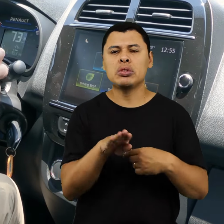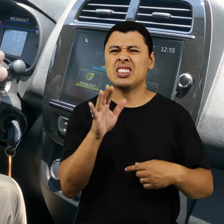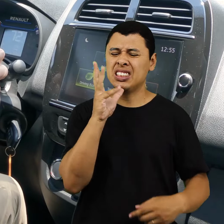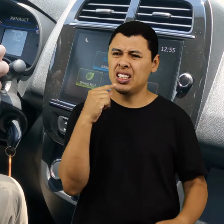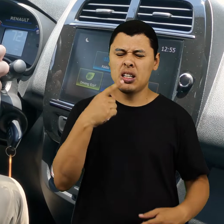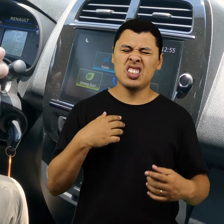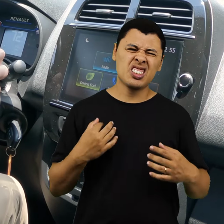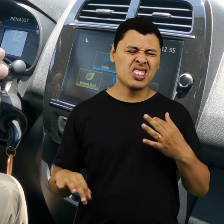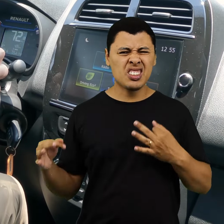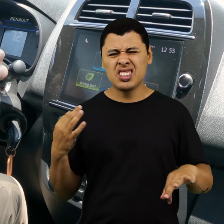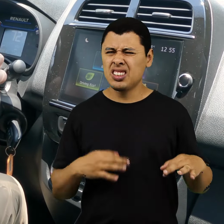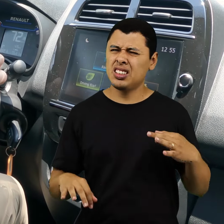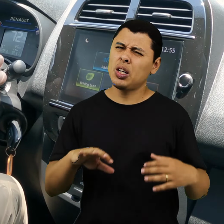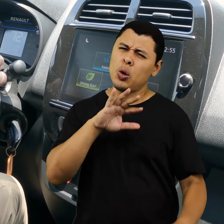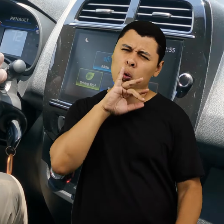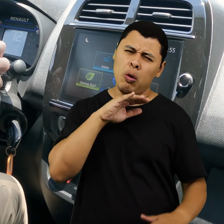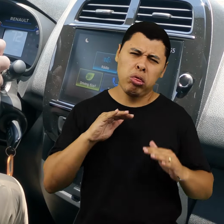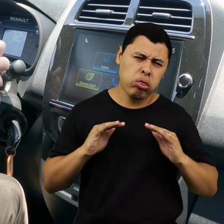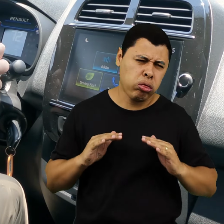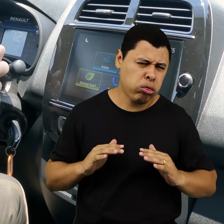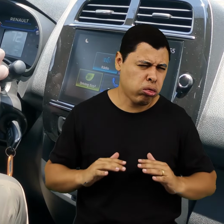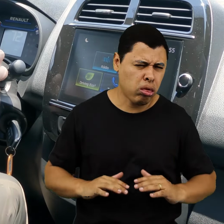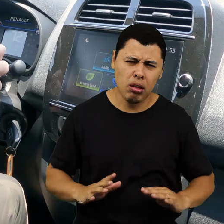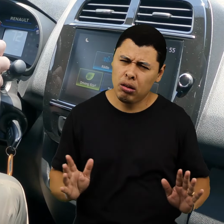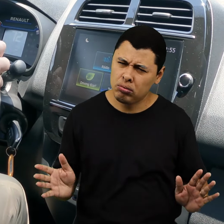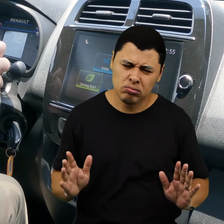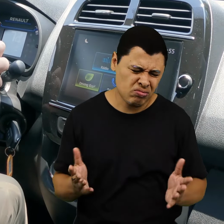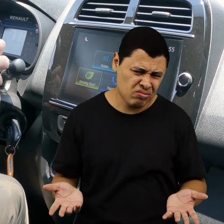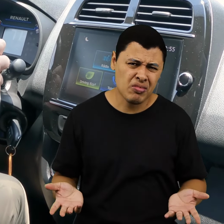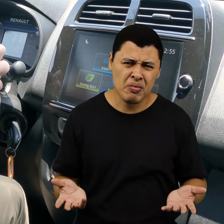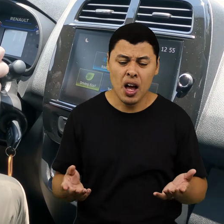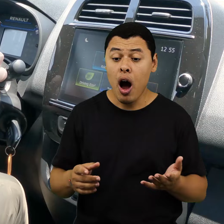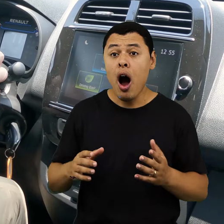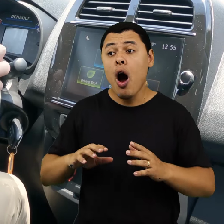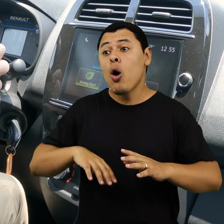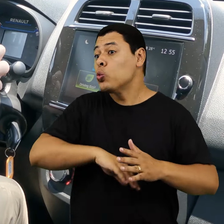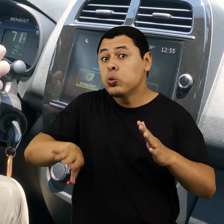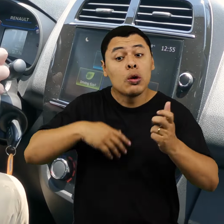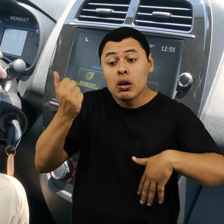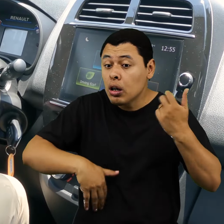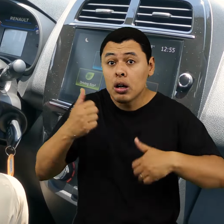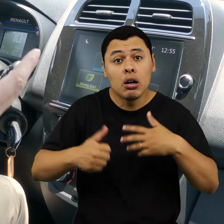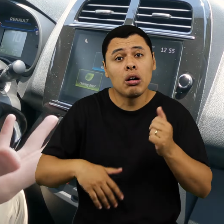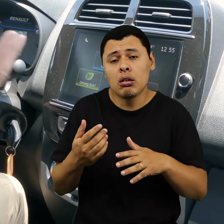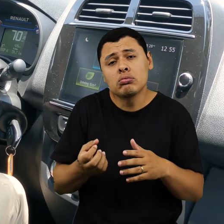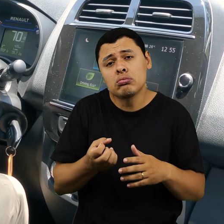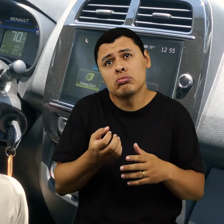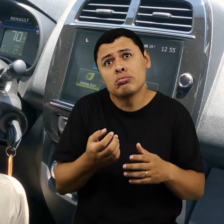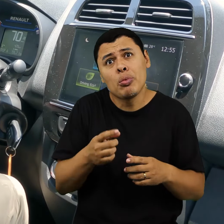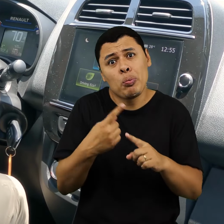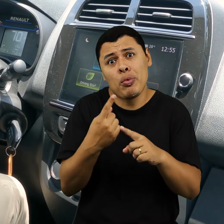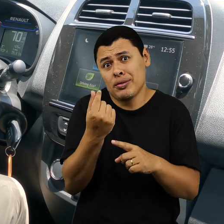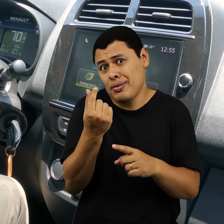com dores ali, é frustrante. Todo o resto que eu comentei aí, gente, faz parte da premissa que você está